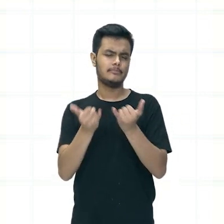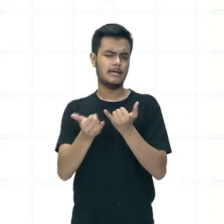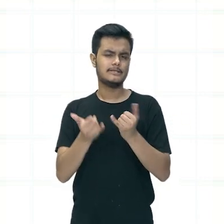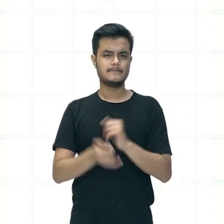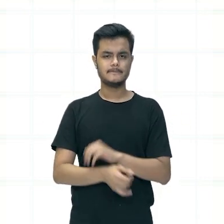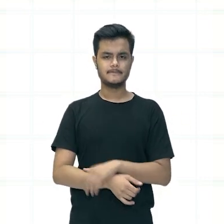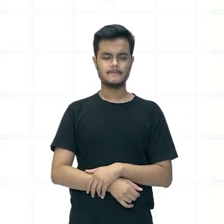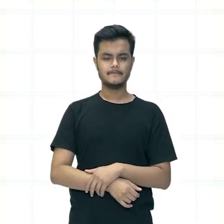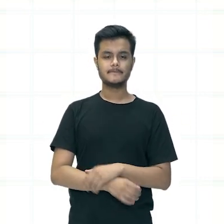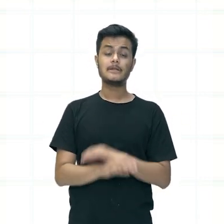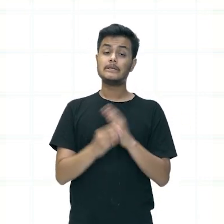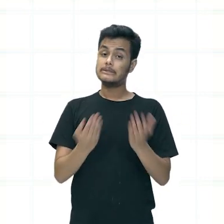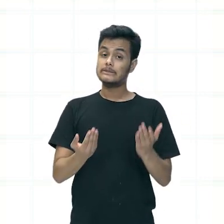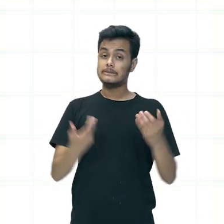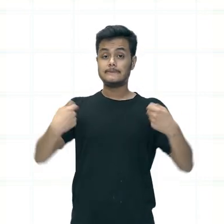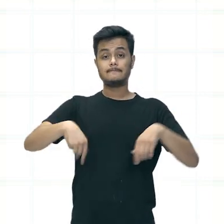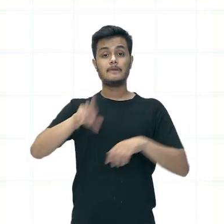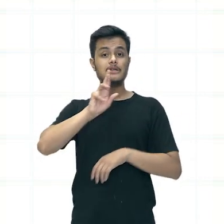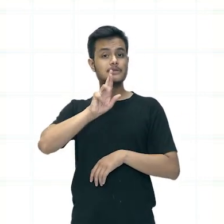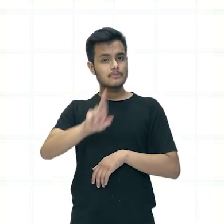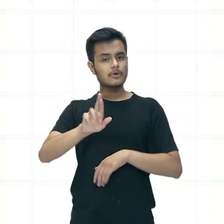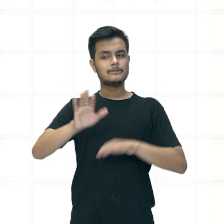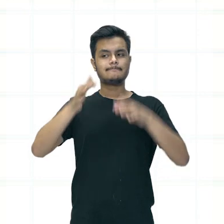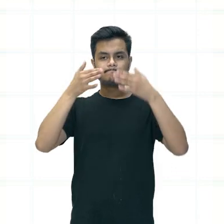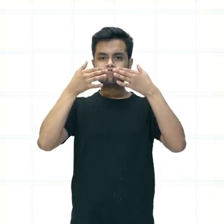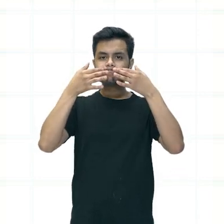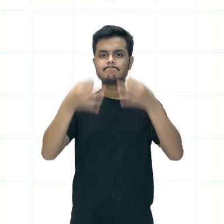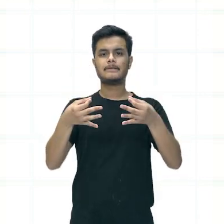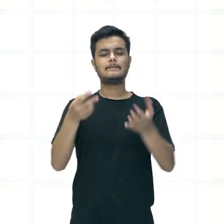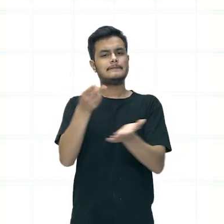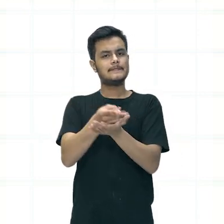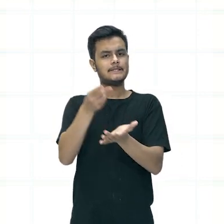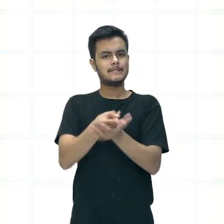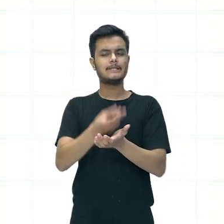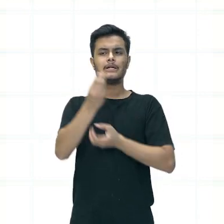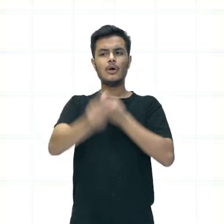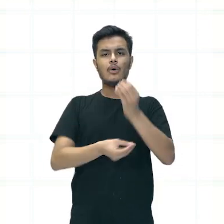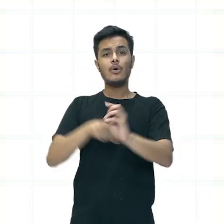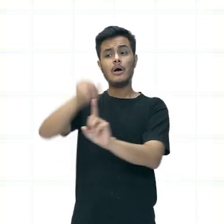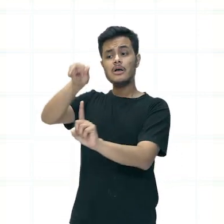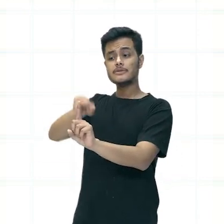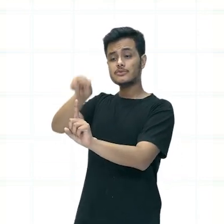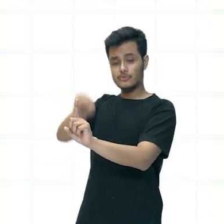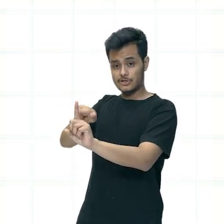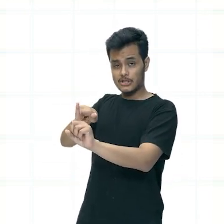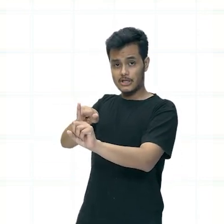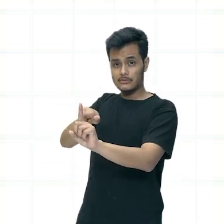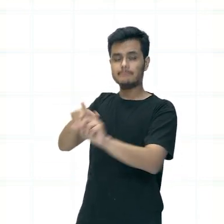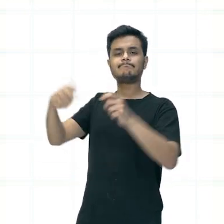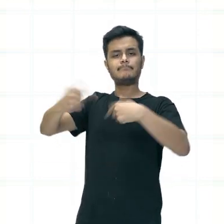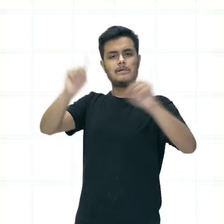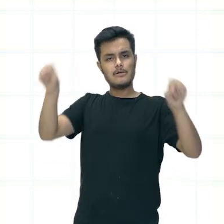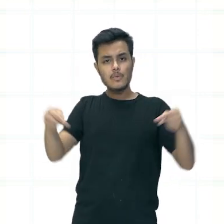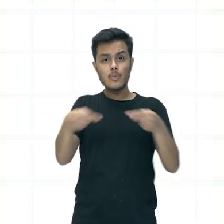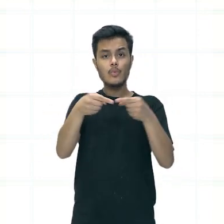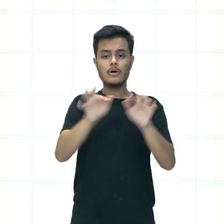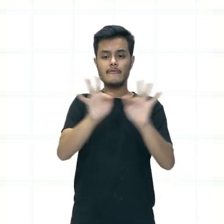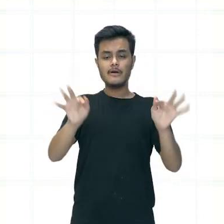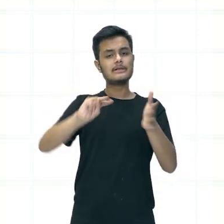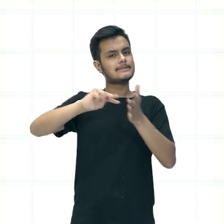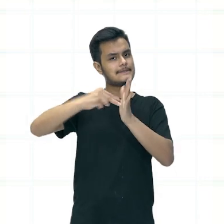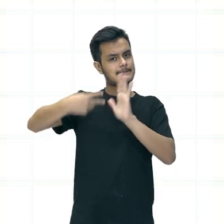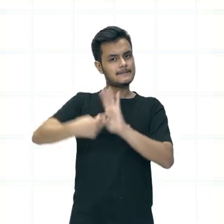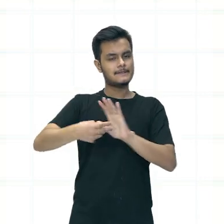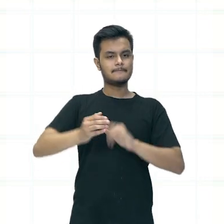parecem. Então, na hora de responder, fiquem atentos ao sujeito, tá? Eles têm que combinar, ok? E